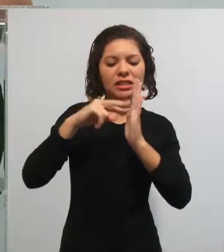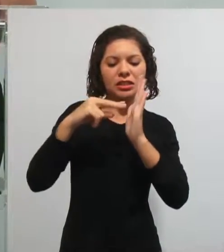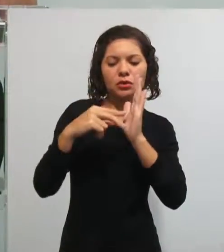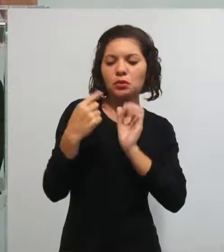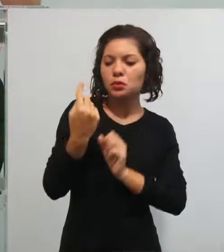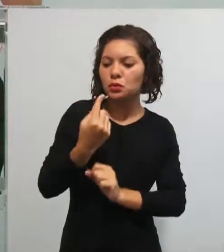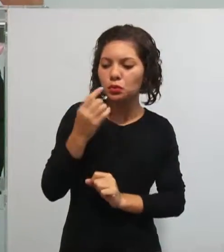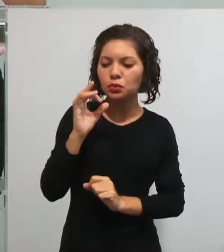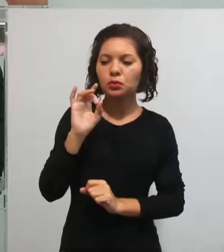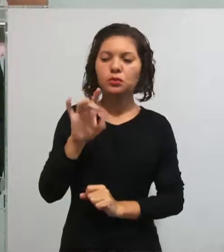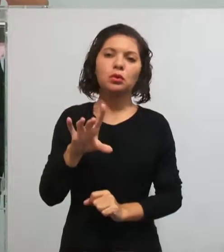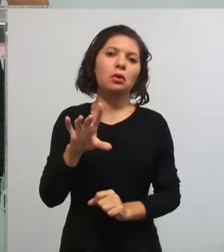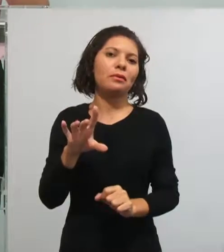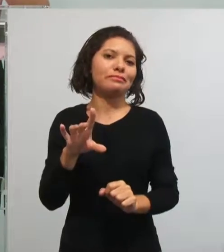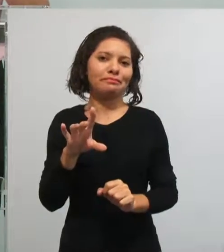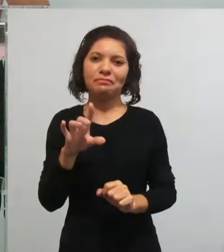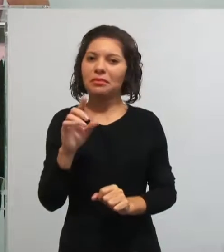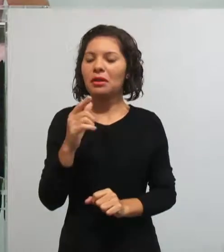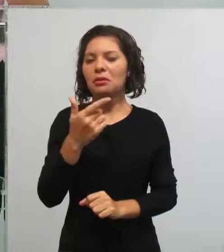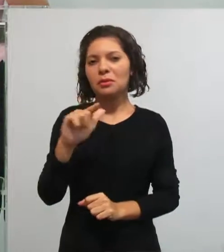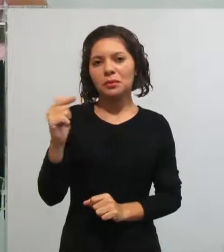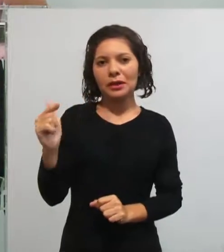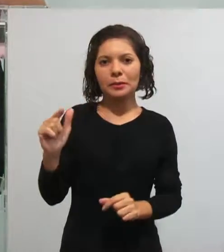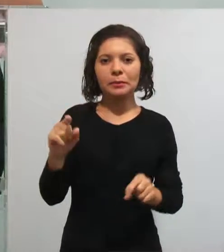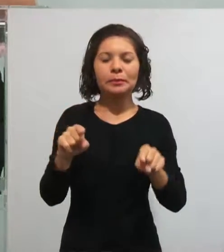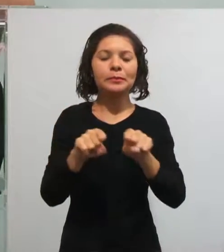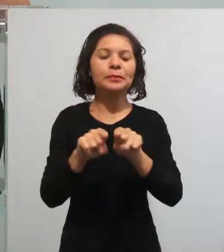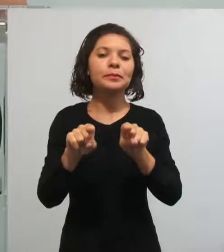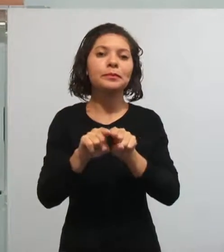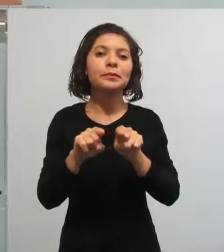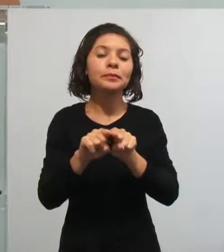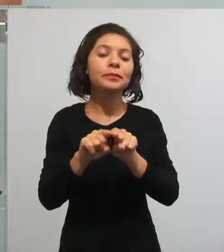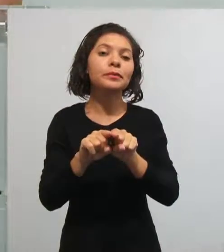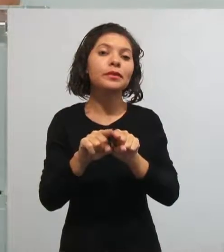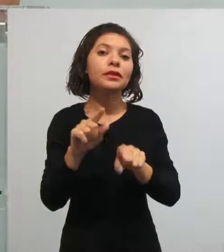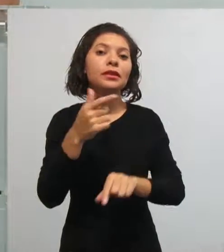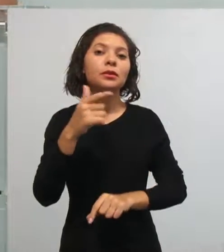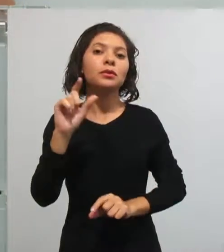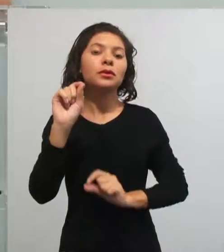existe o sentido lá que o